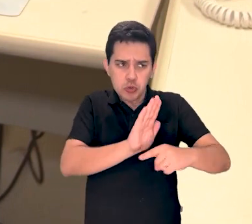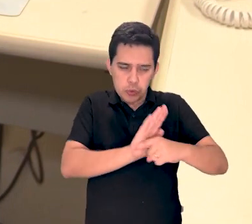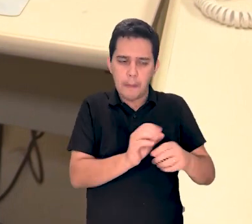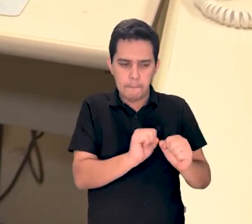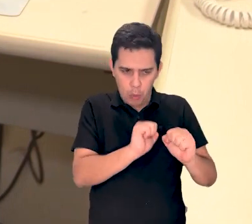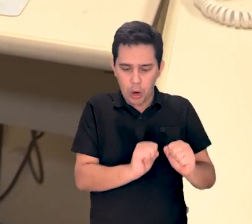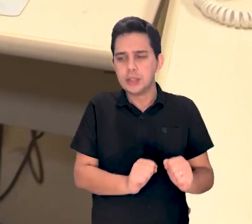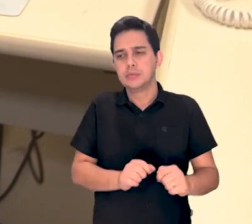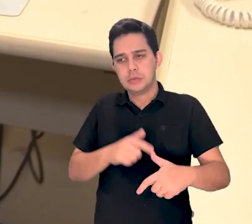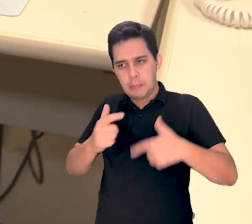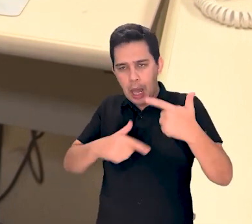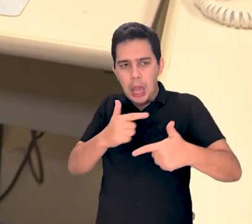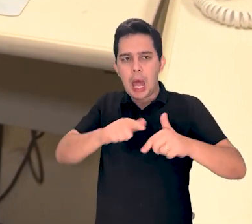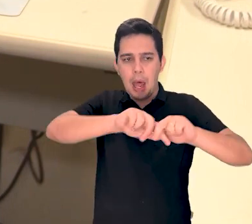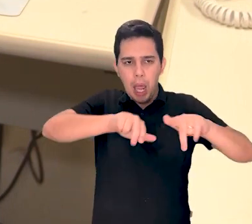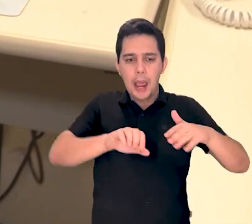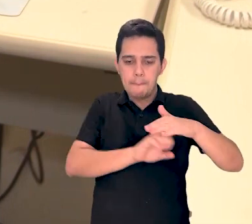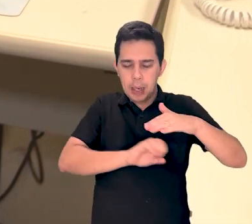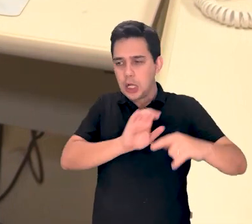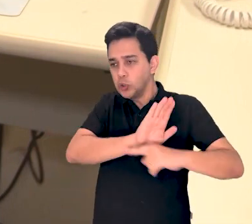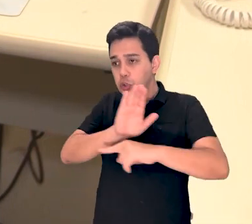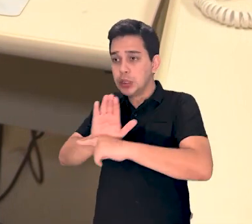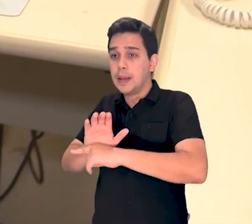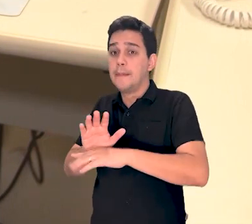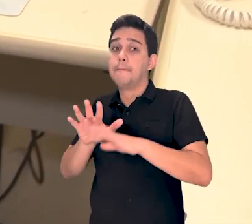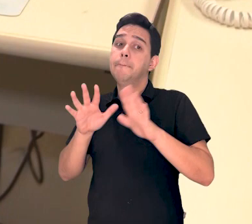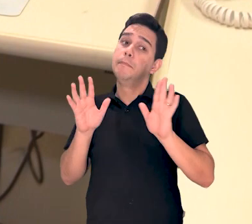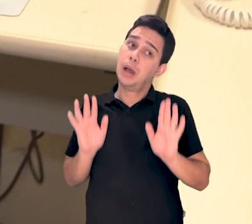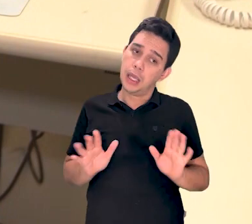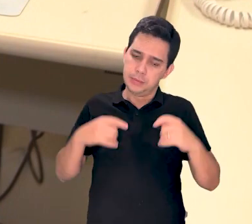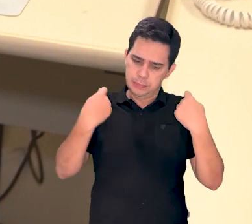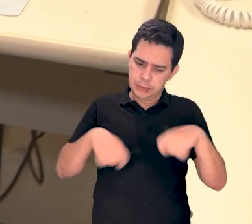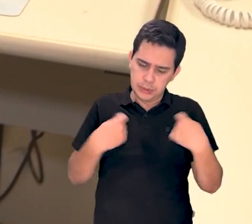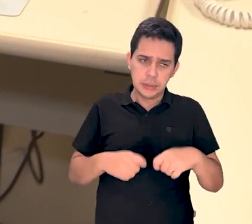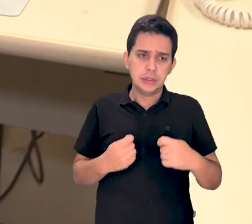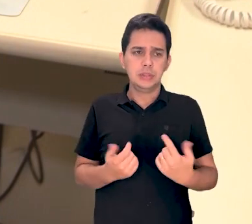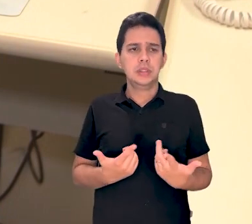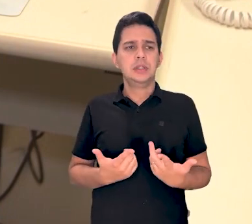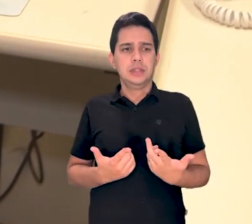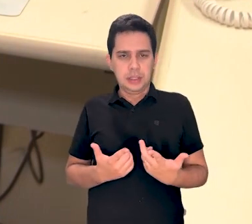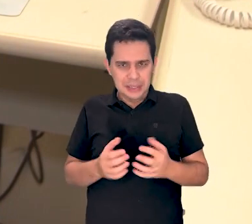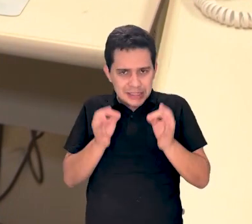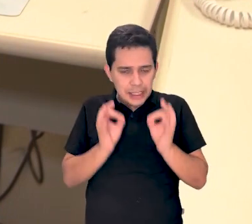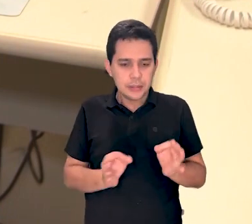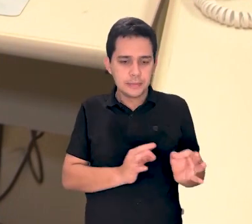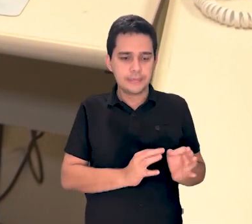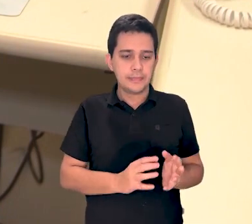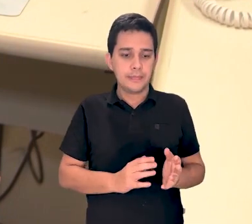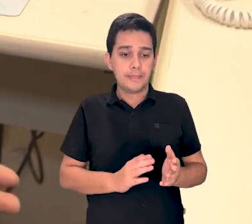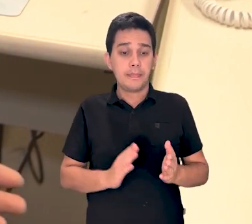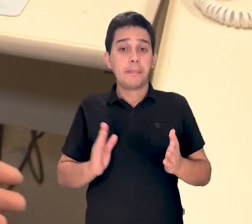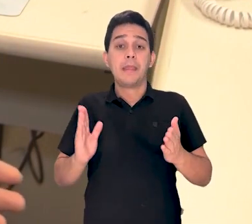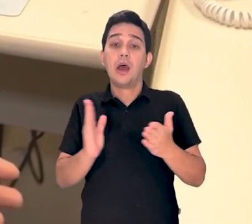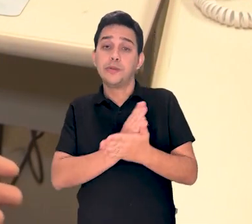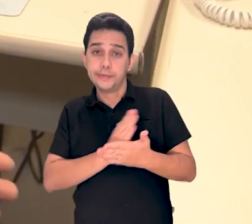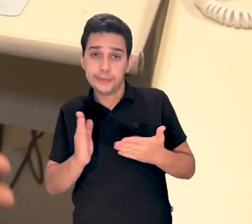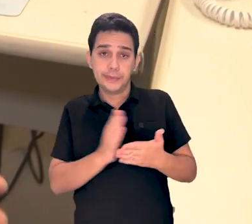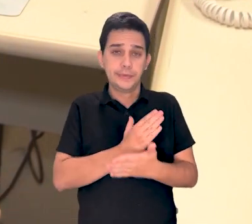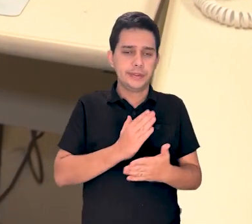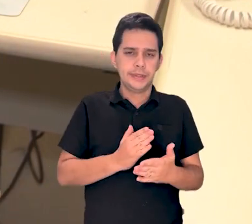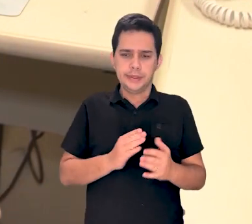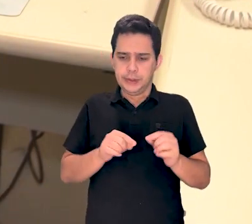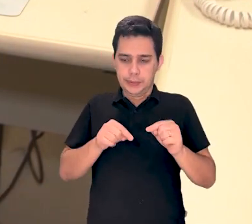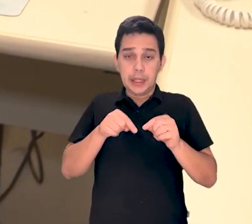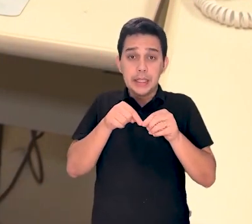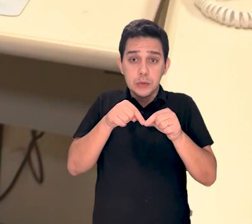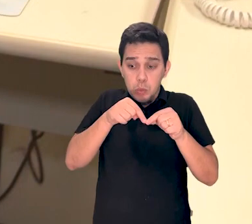Rios pudesse fazer uma racionalização das Linhas tirar uma Line encurtar um trajeto que tá totalmente